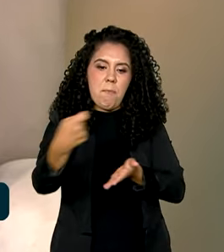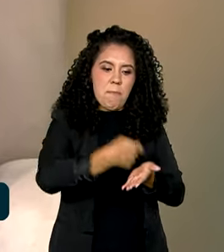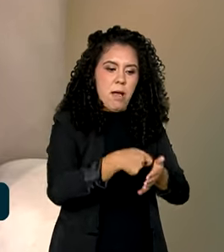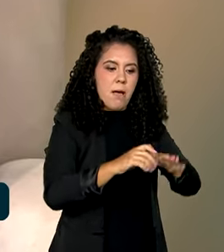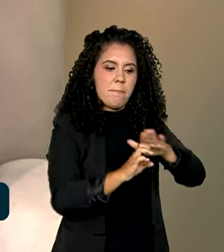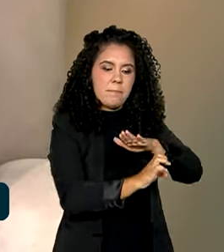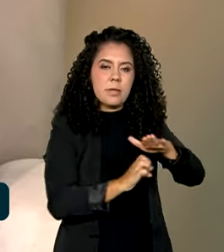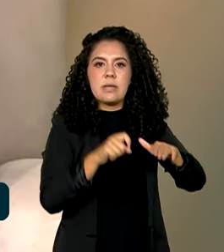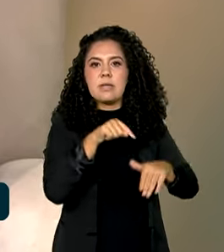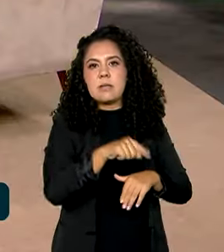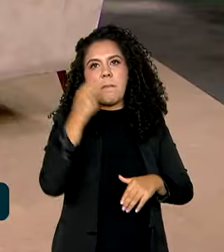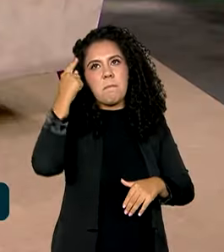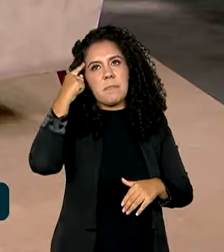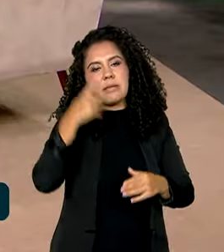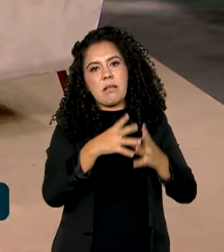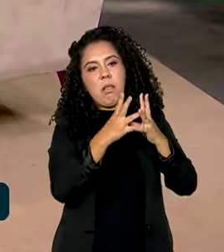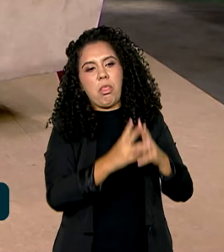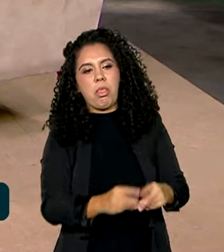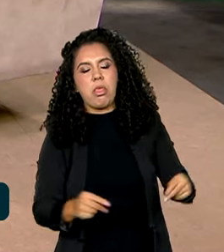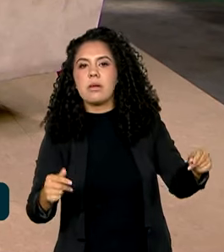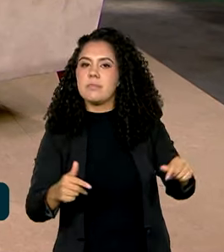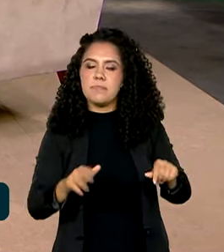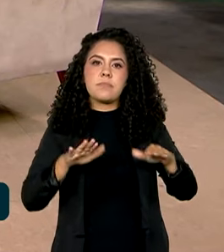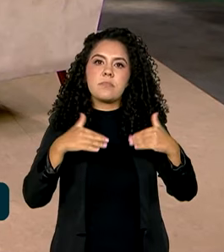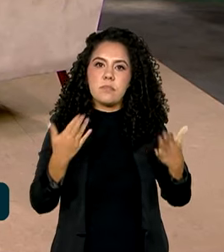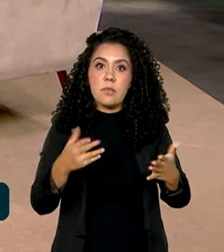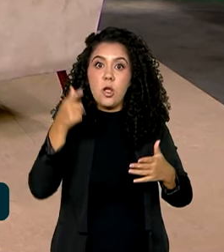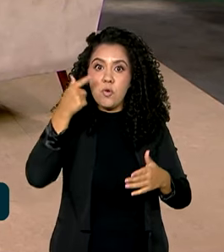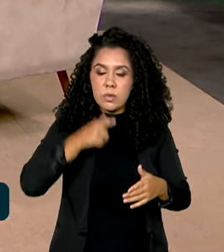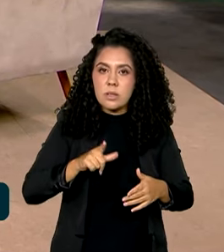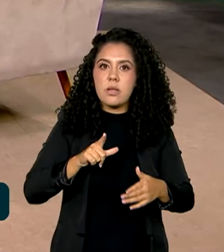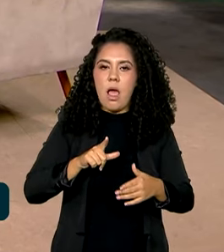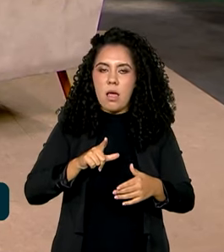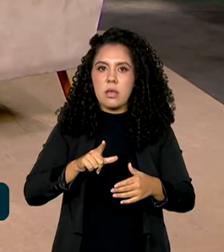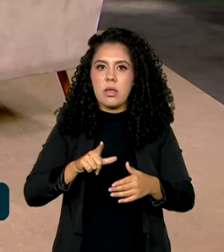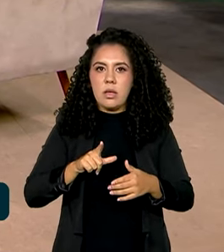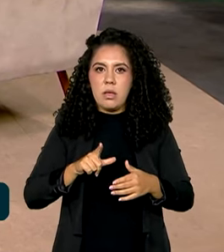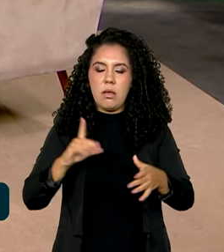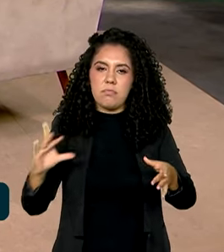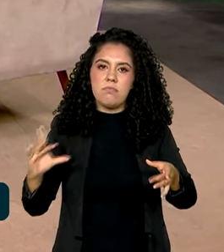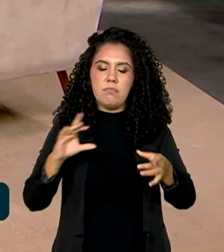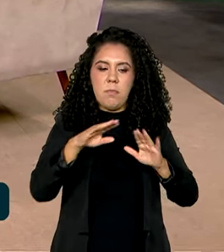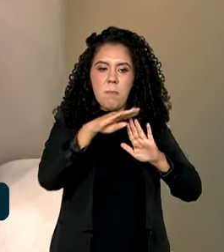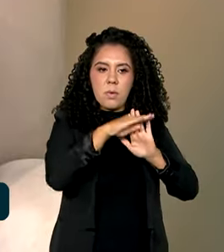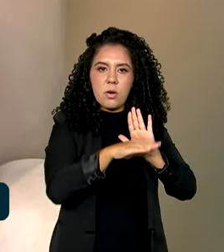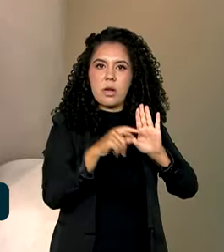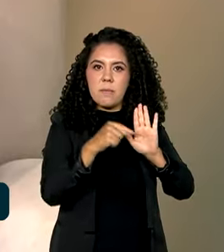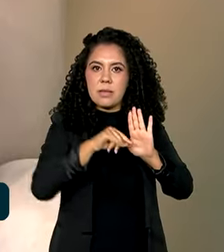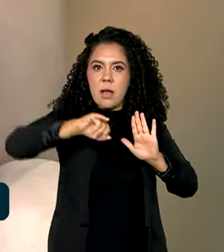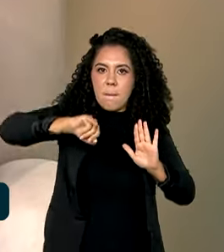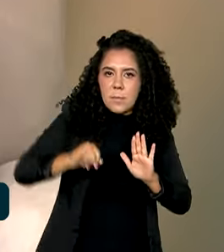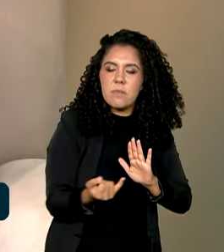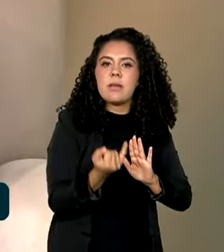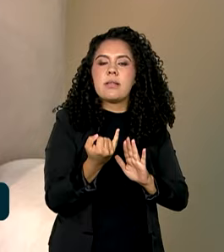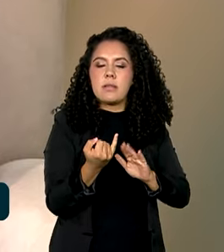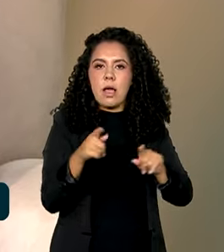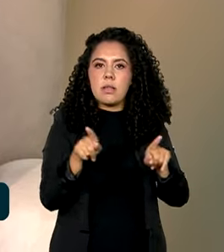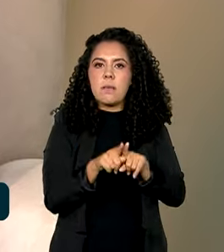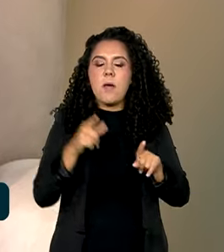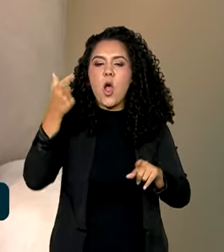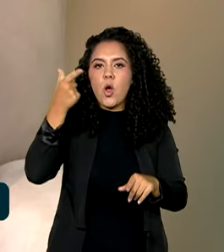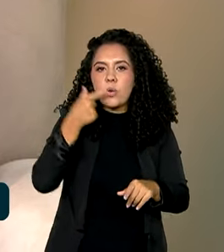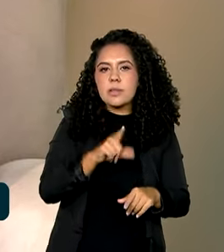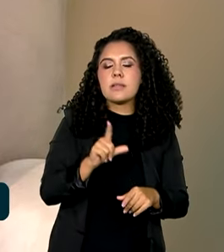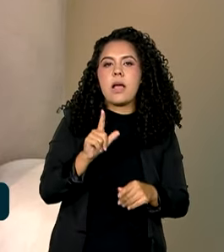completamente perdida. O devedor que negocia no desenrola consegue evitar as restrições, né? Consegue superar a